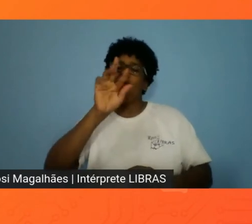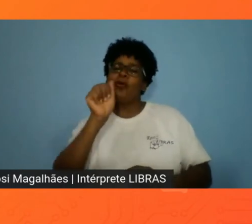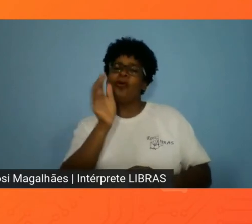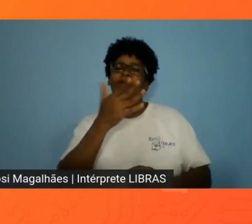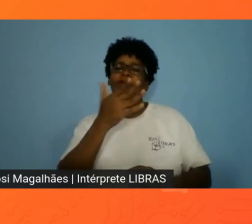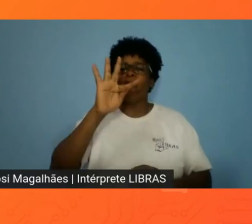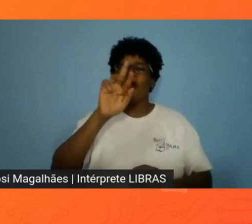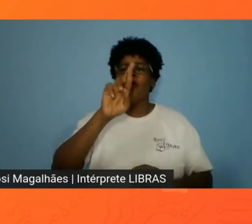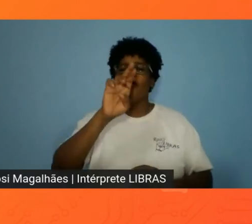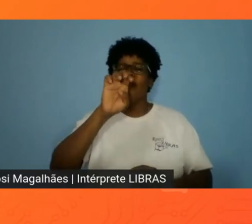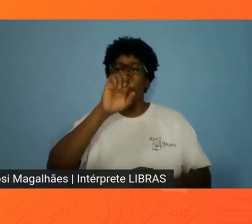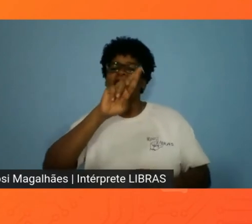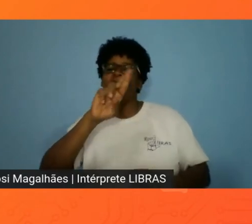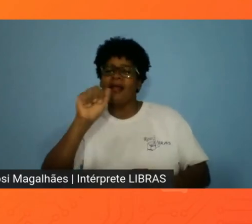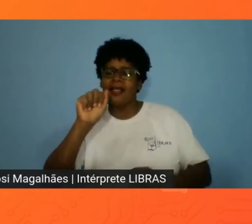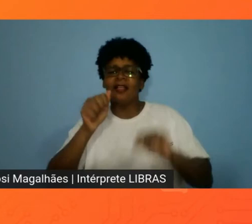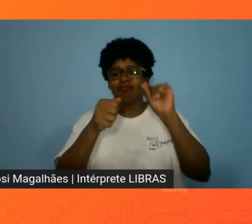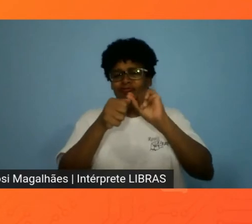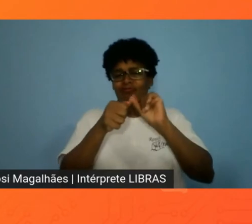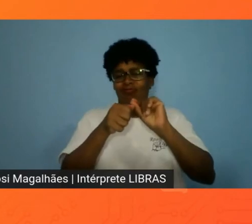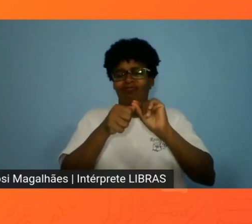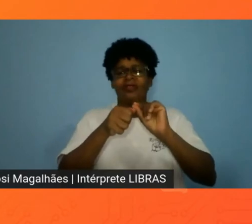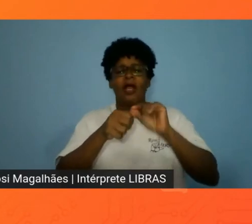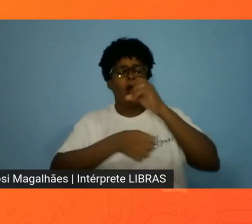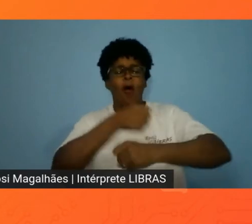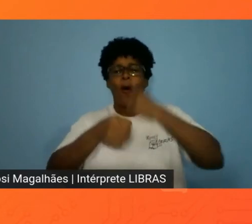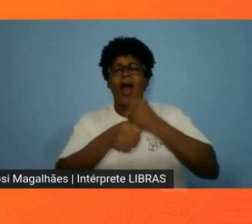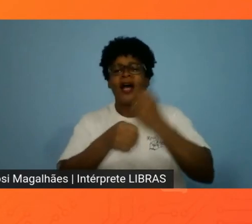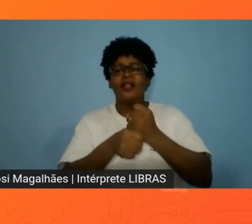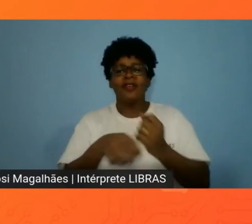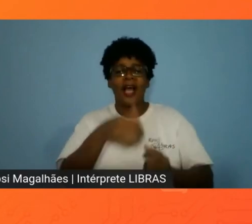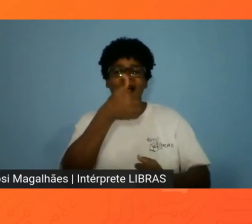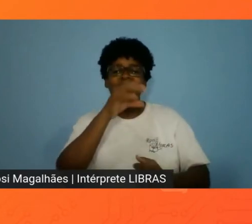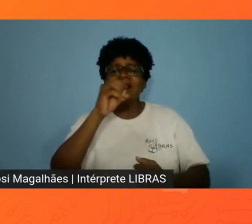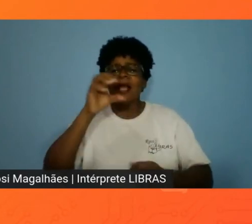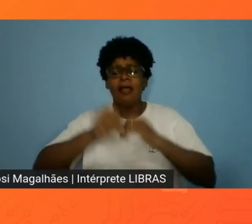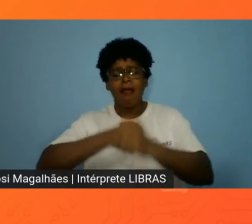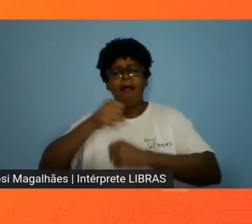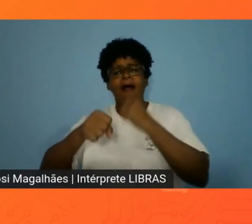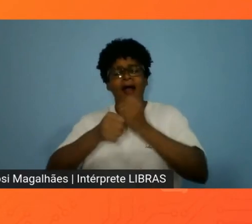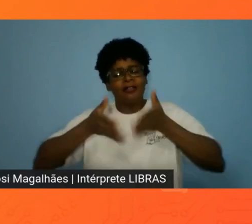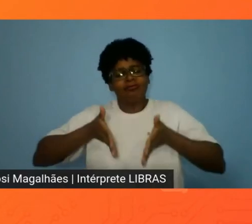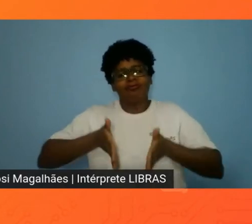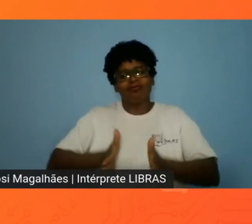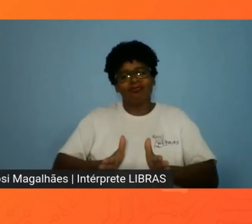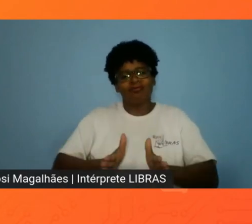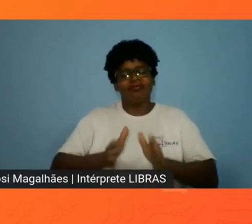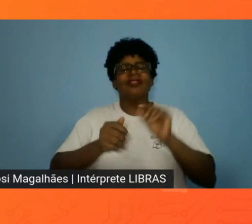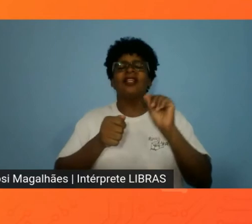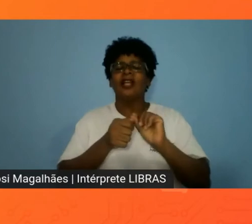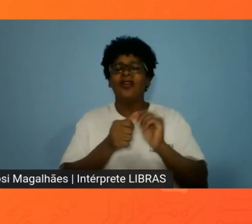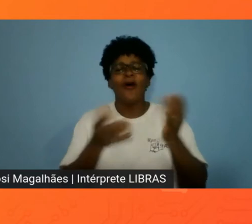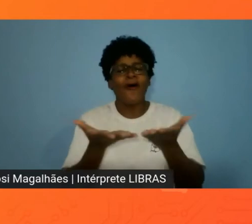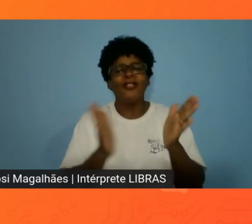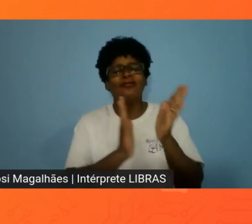Ano de 2021, ele completaria 100 anos de nascimento e o Entre Linhas Digitais de 2021 homenageia